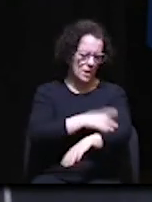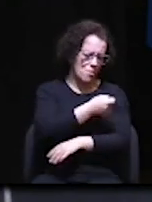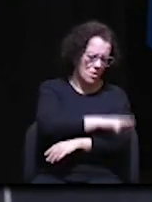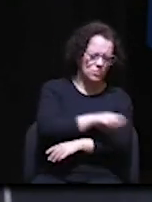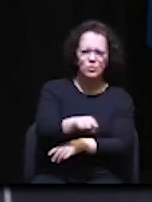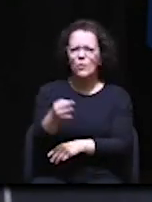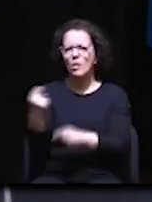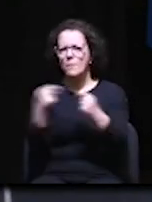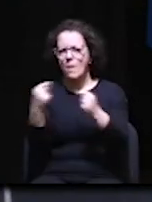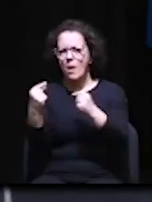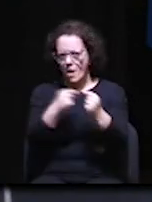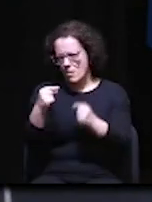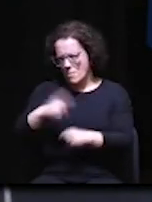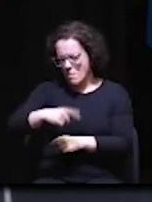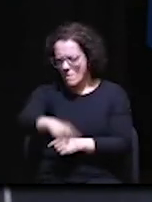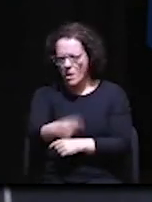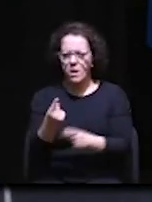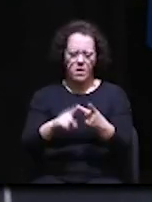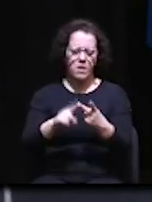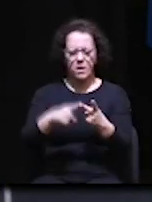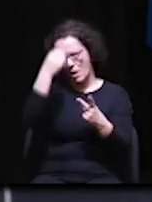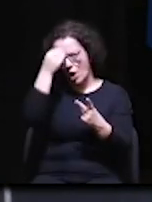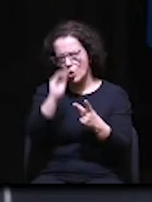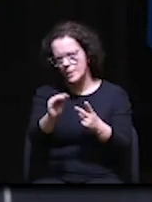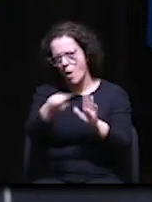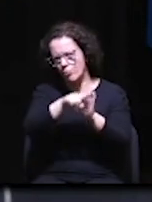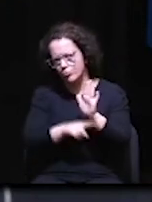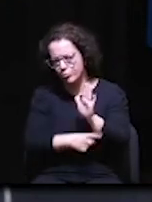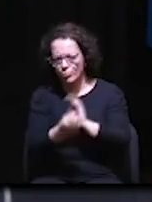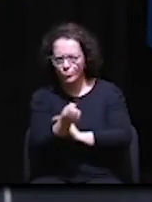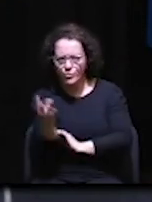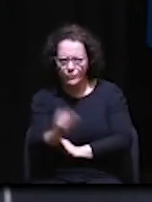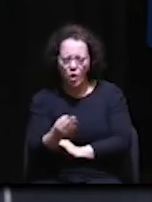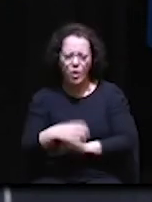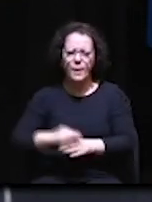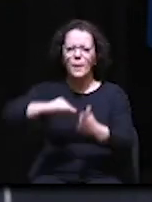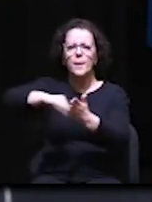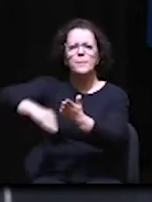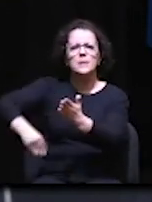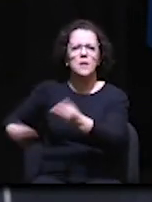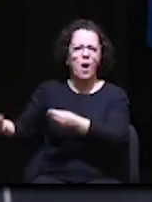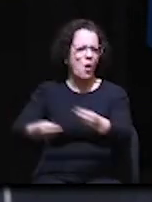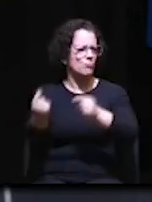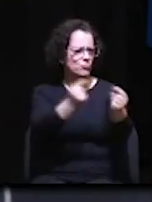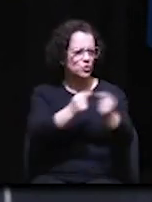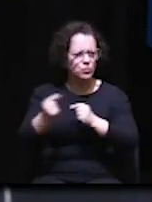com os debates que foram feitos, com as recomendações que foram aprovadas, com as petições que também foram